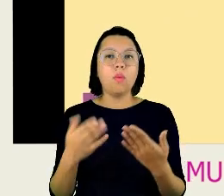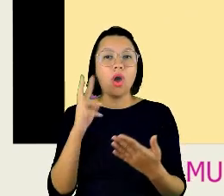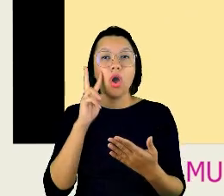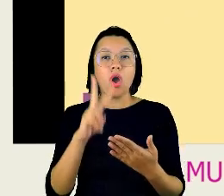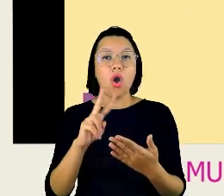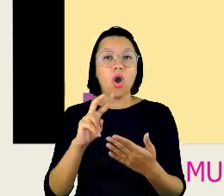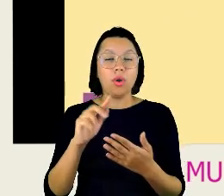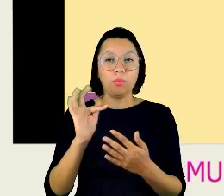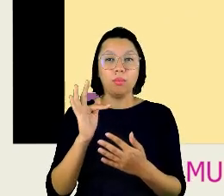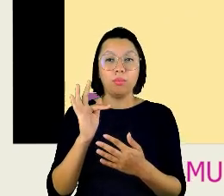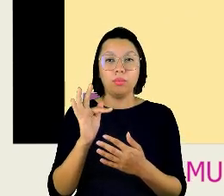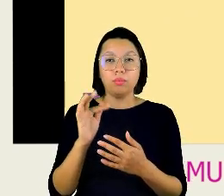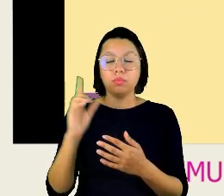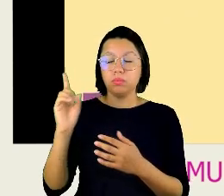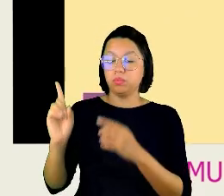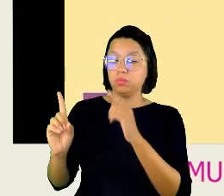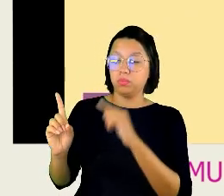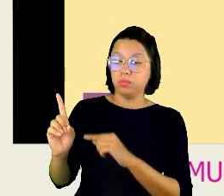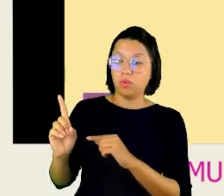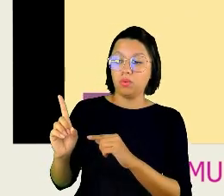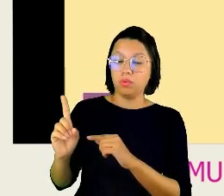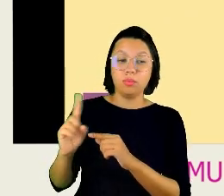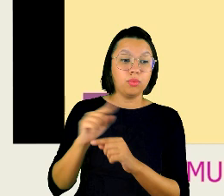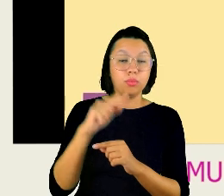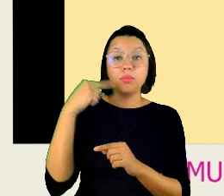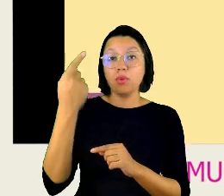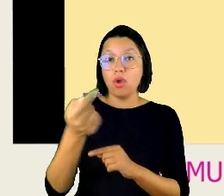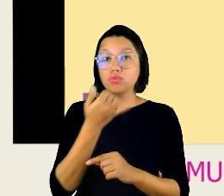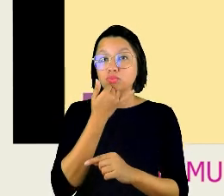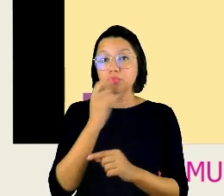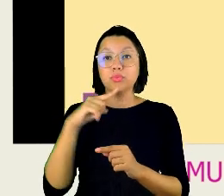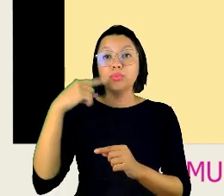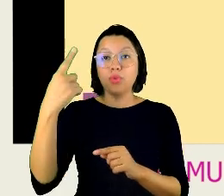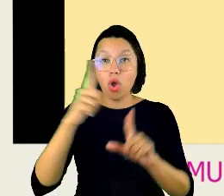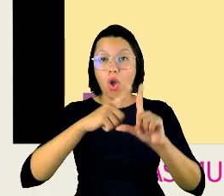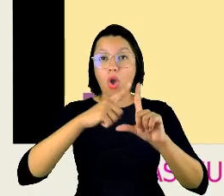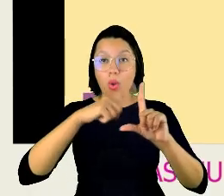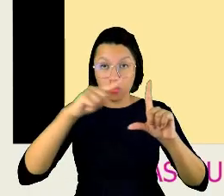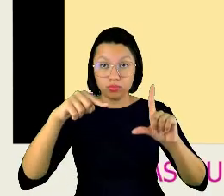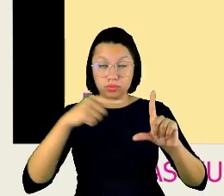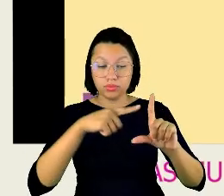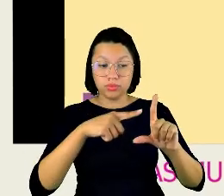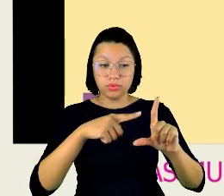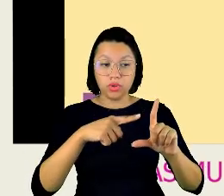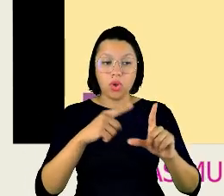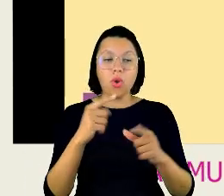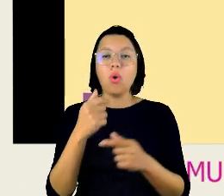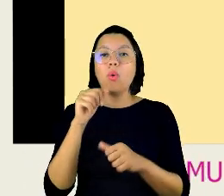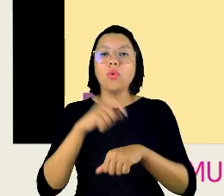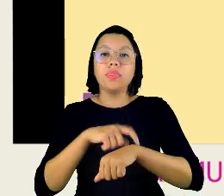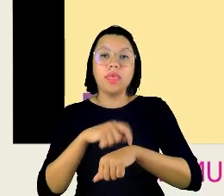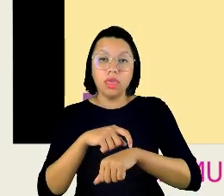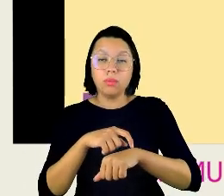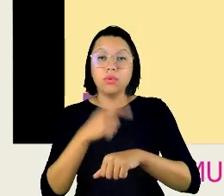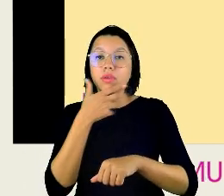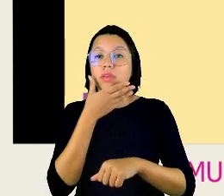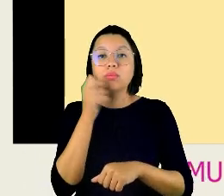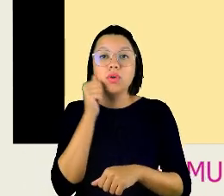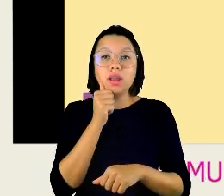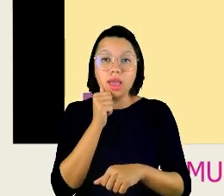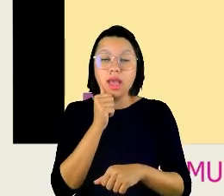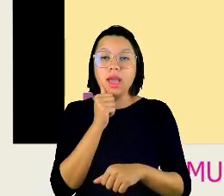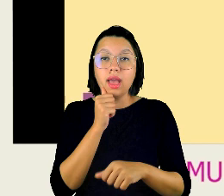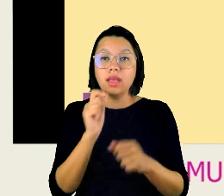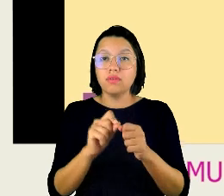olha para o próximo, né, que são afazeres domésticos, a dedicação de tempo das mulheres versus homens também é